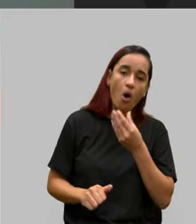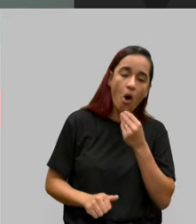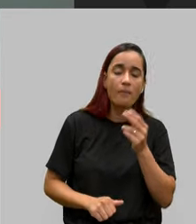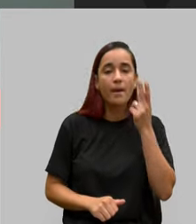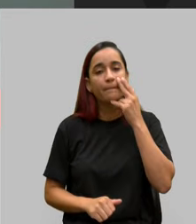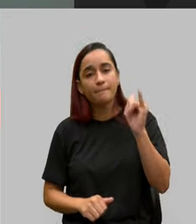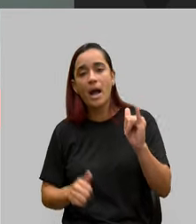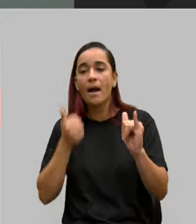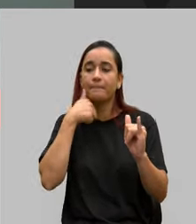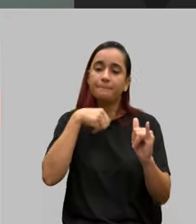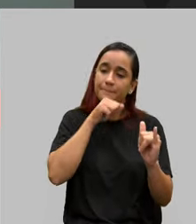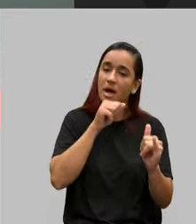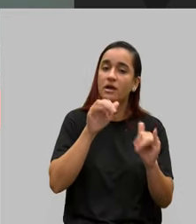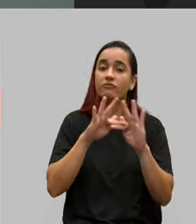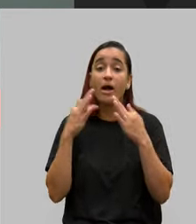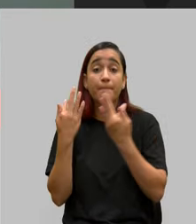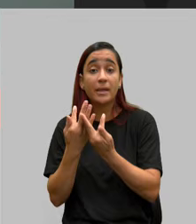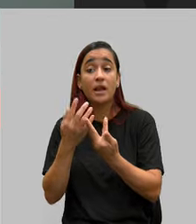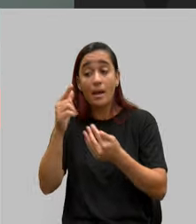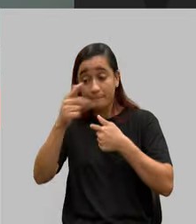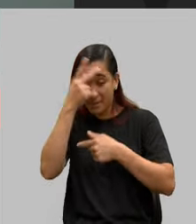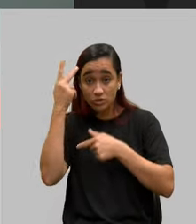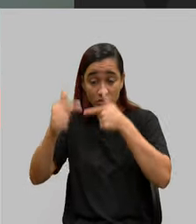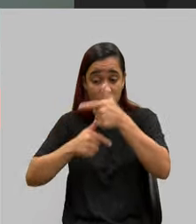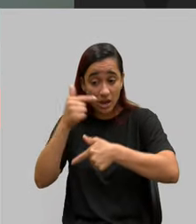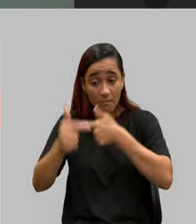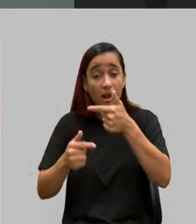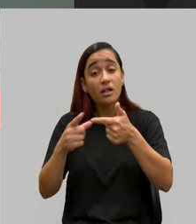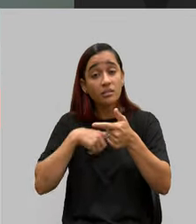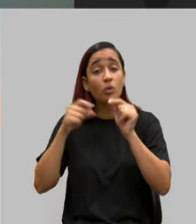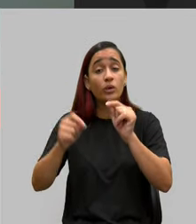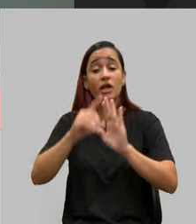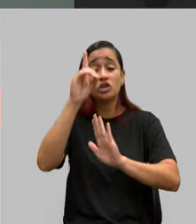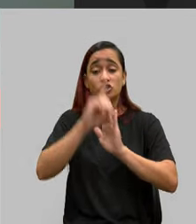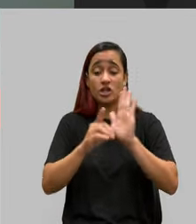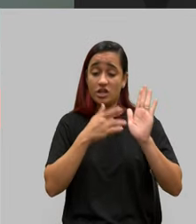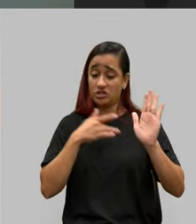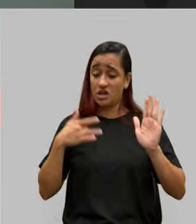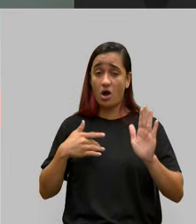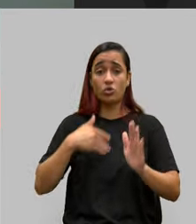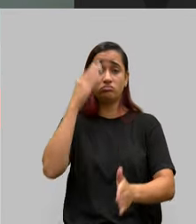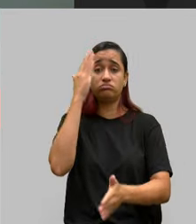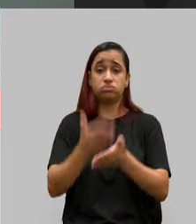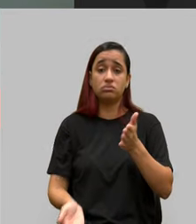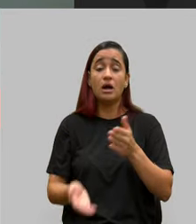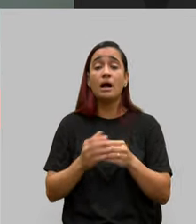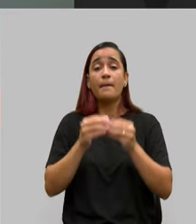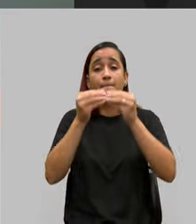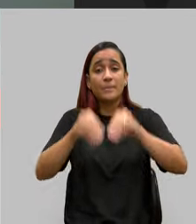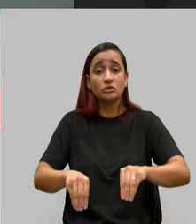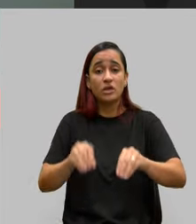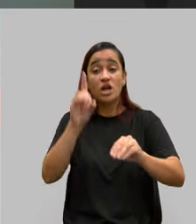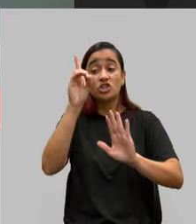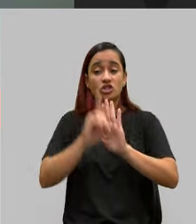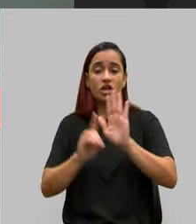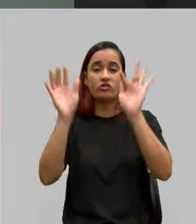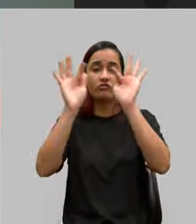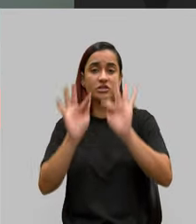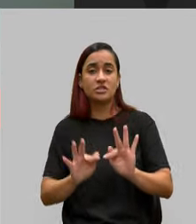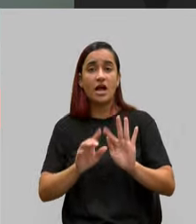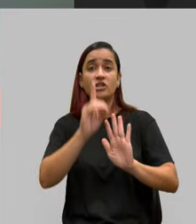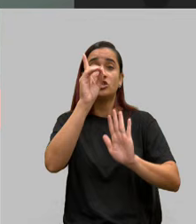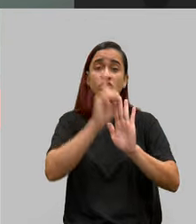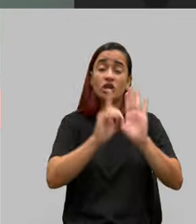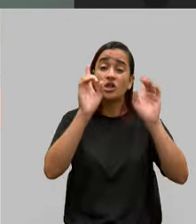trabalhadores que têm seus direitos constitucionais da Saúde negligenciados o direito a idade o direito à